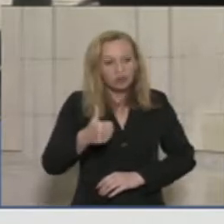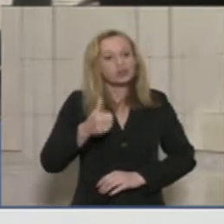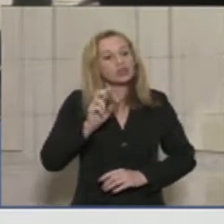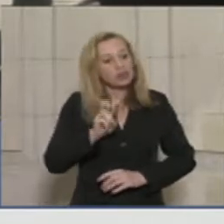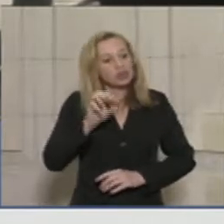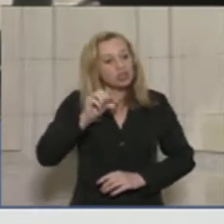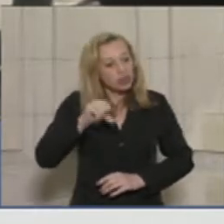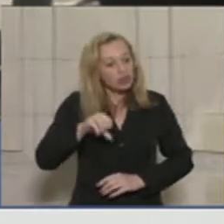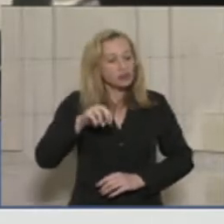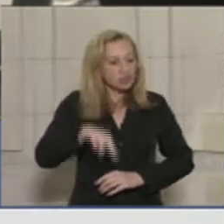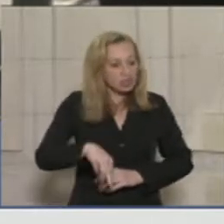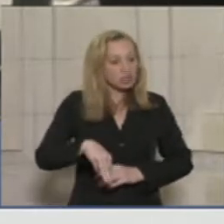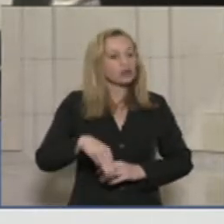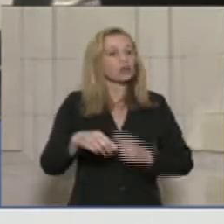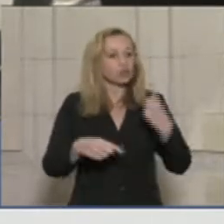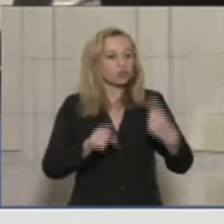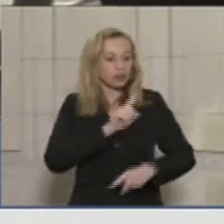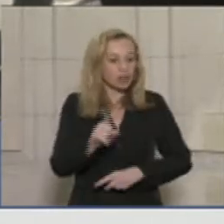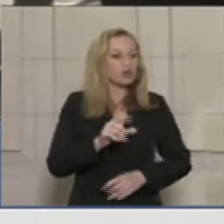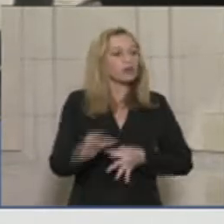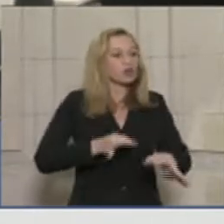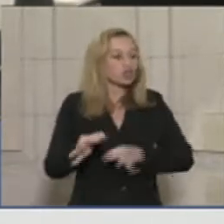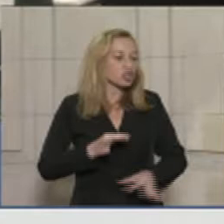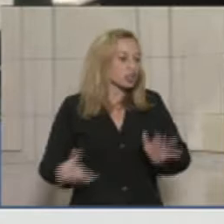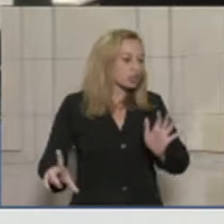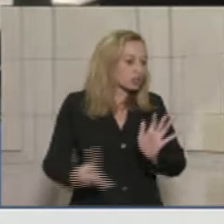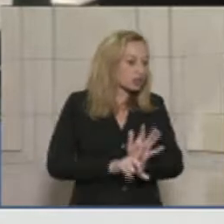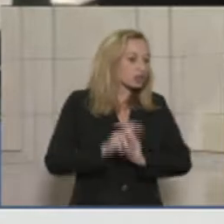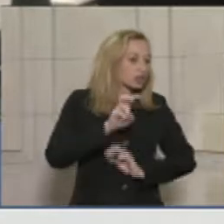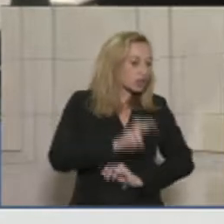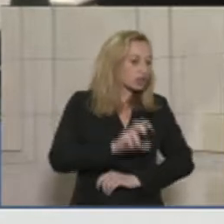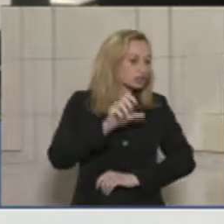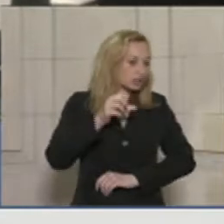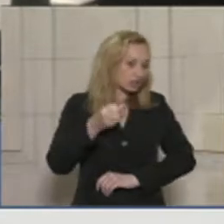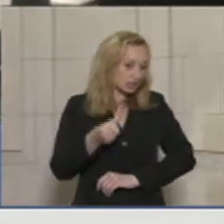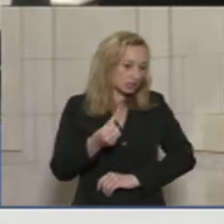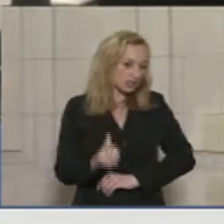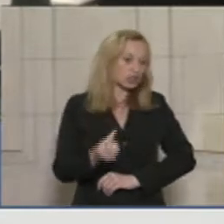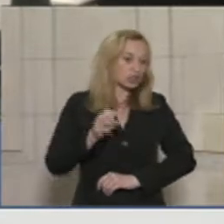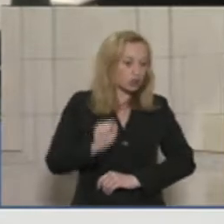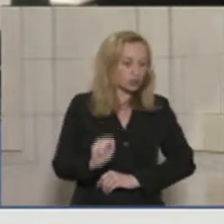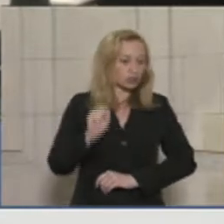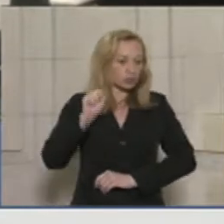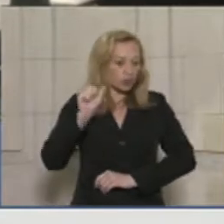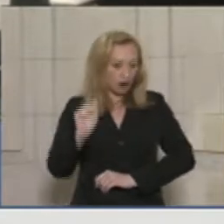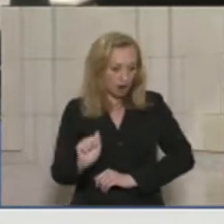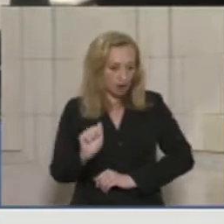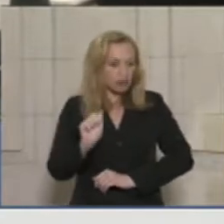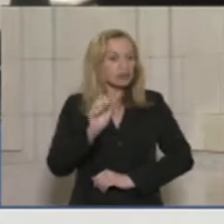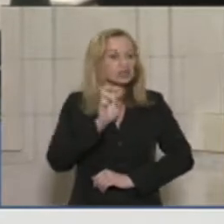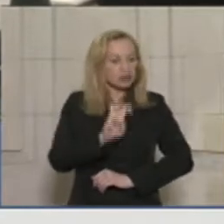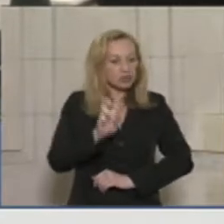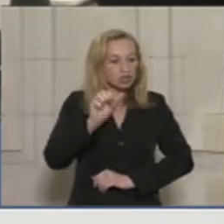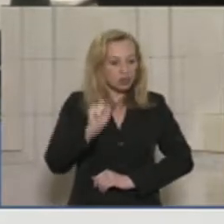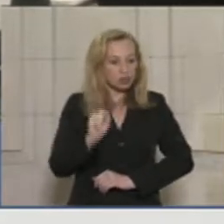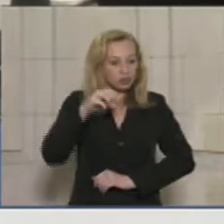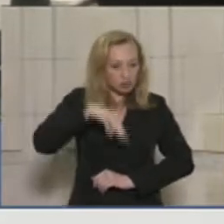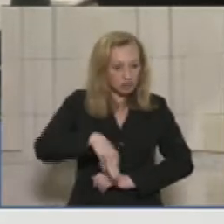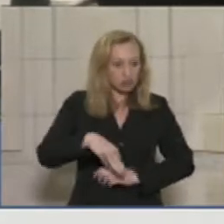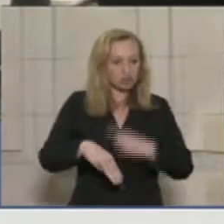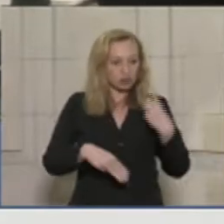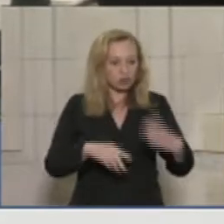não. Projeto de lei 568-A, 58 sim e 2